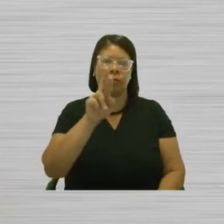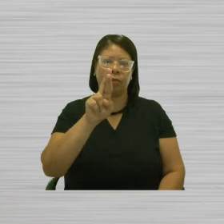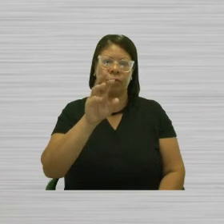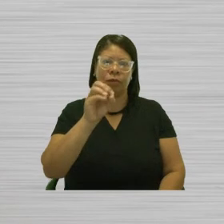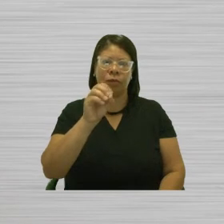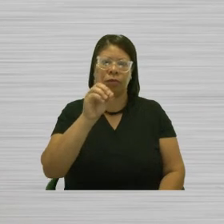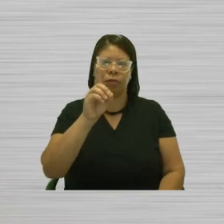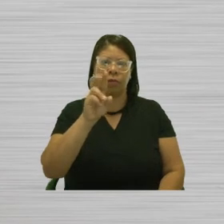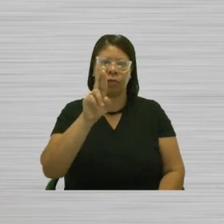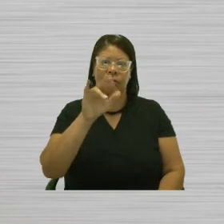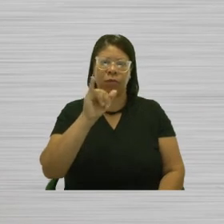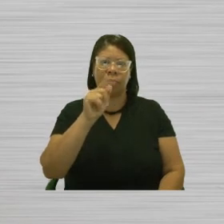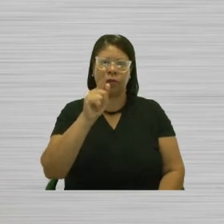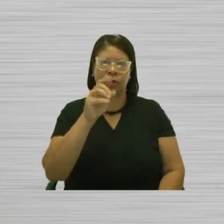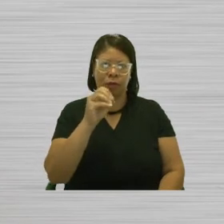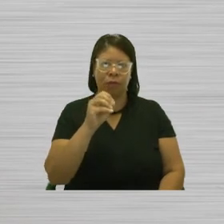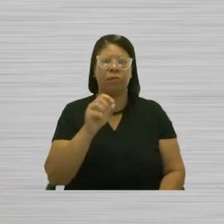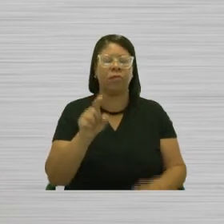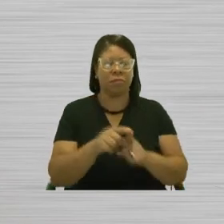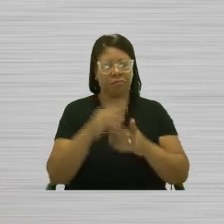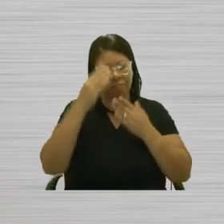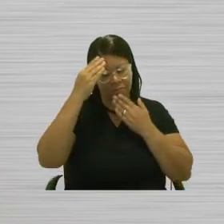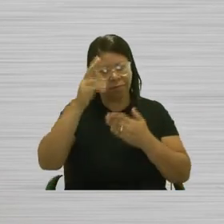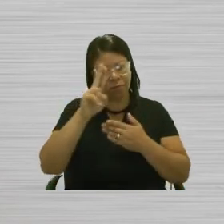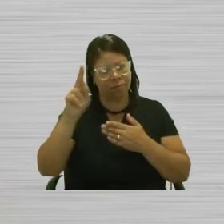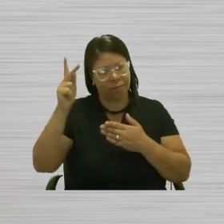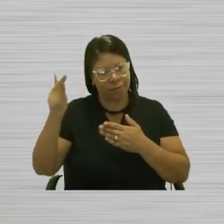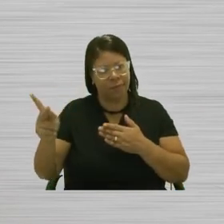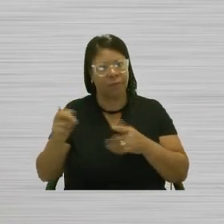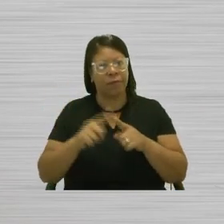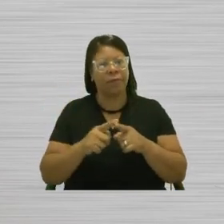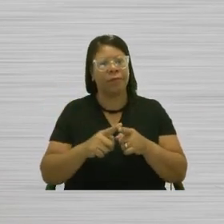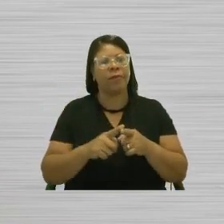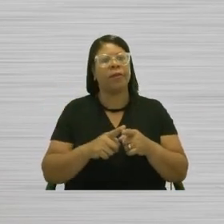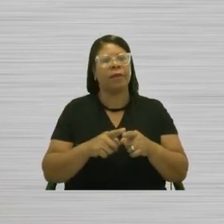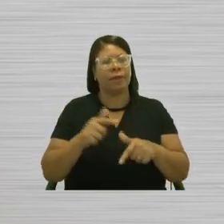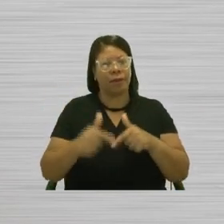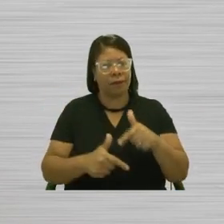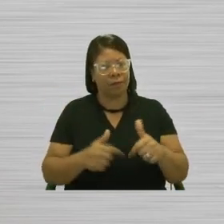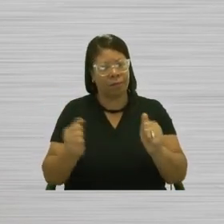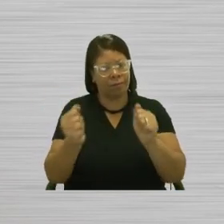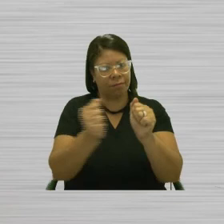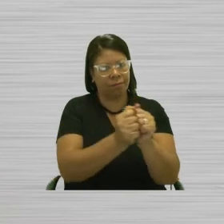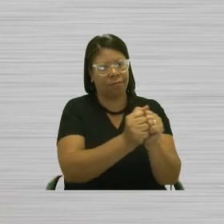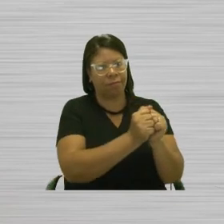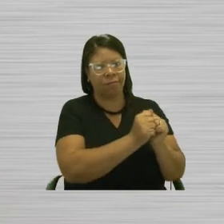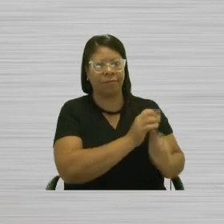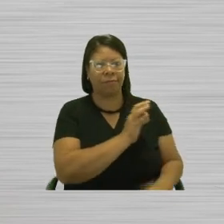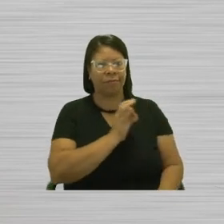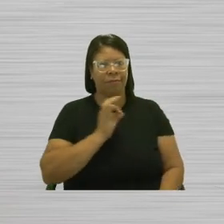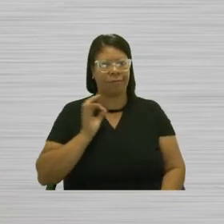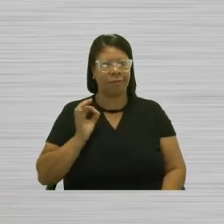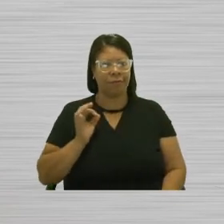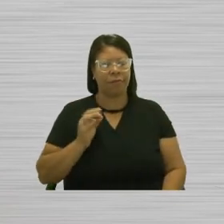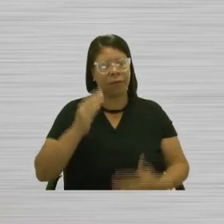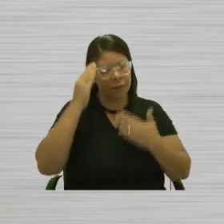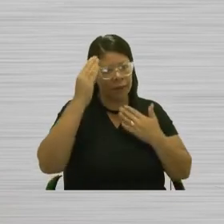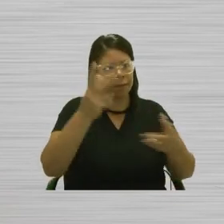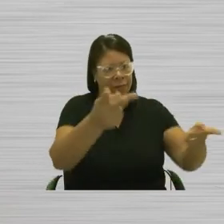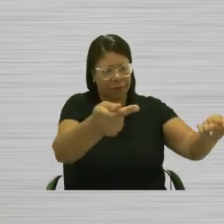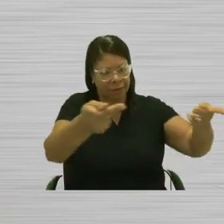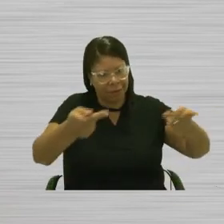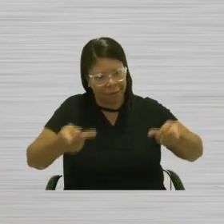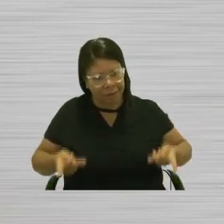é outra bênção em nossas vidas, e agradecer a vocês todos por terem vindo, ter nos